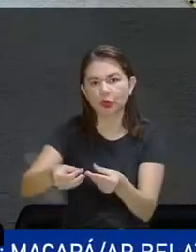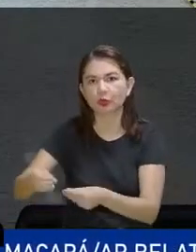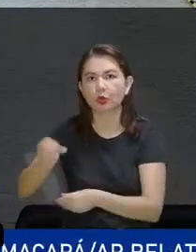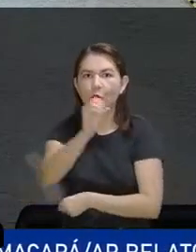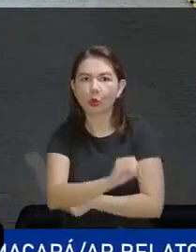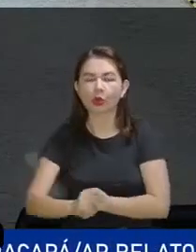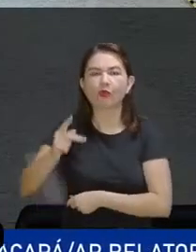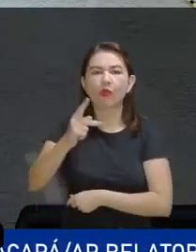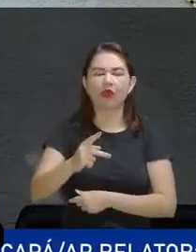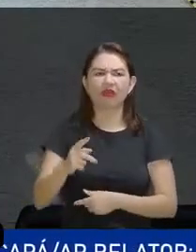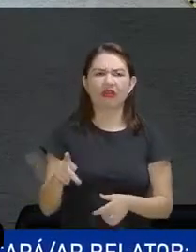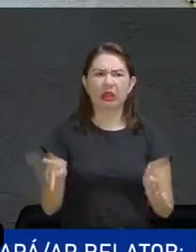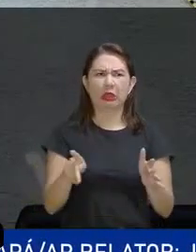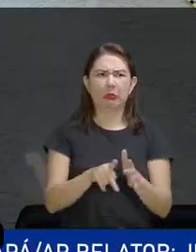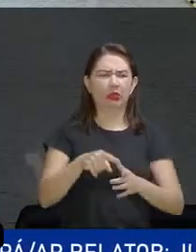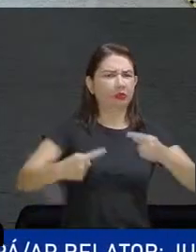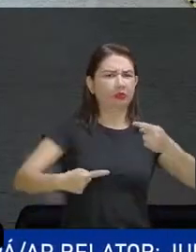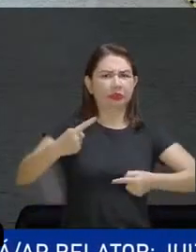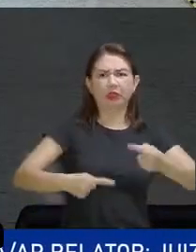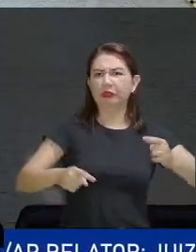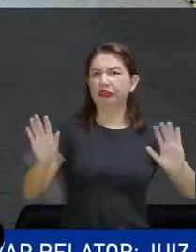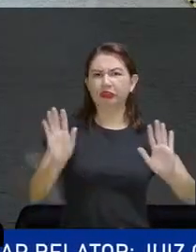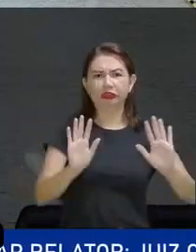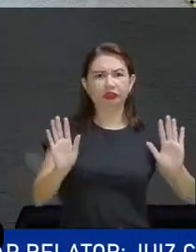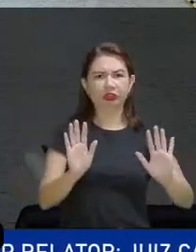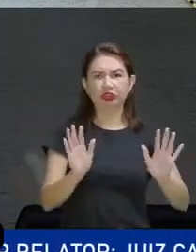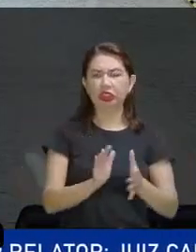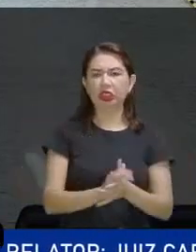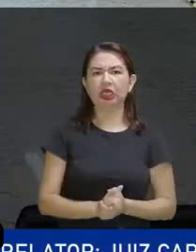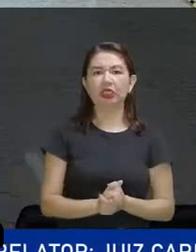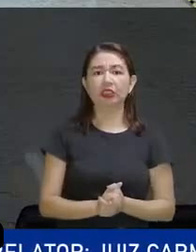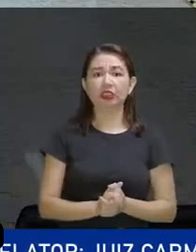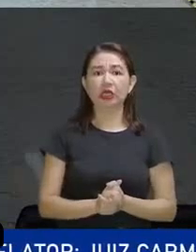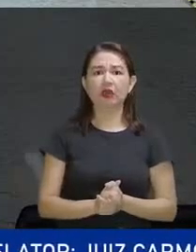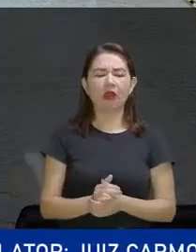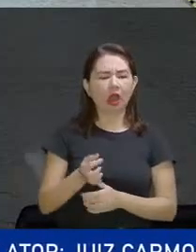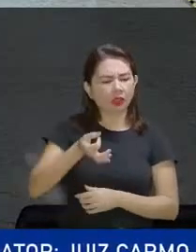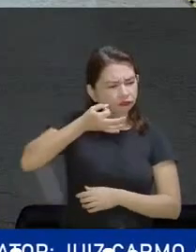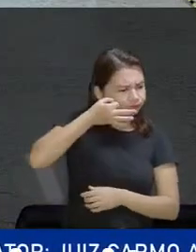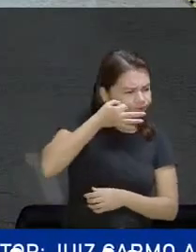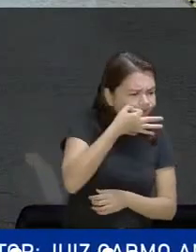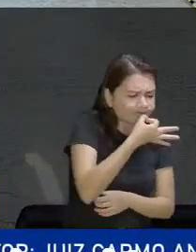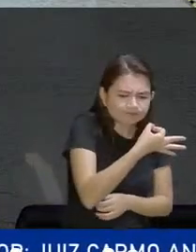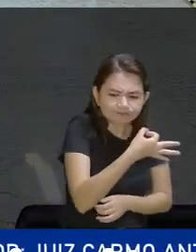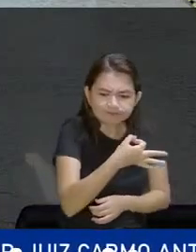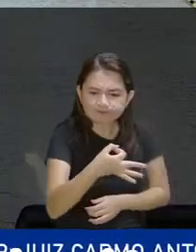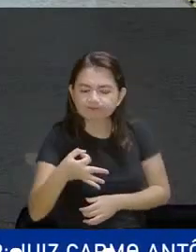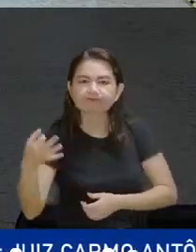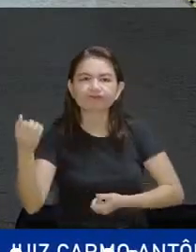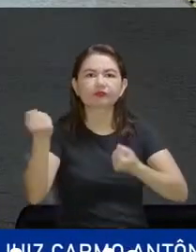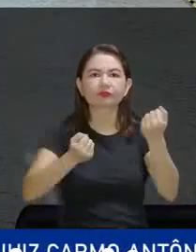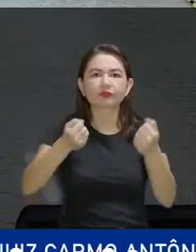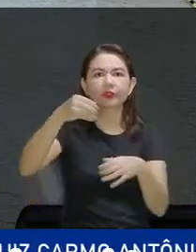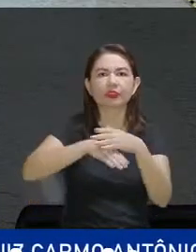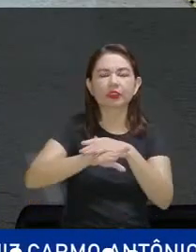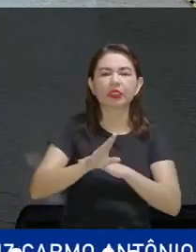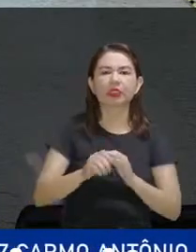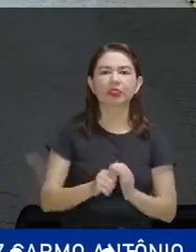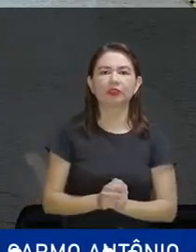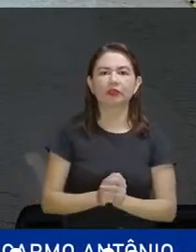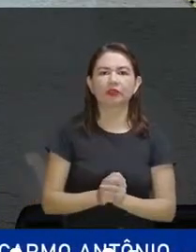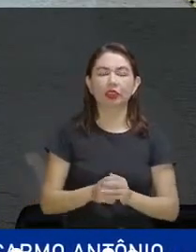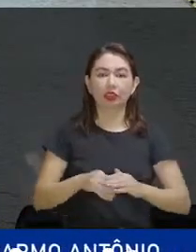que, após encerrada a entrevista, foi realizada busca minuciosa no interior do veículo. Quem encontrou os santinhos escondidos embaixo do